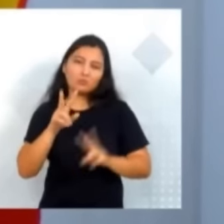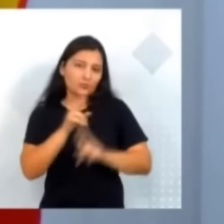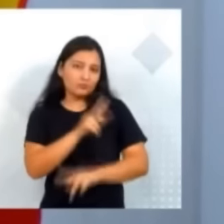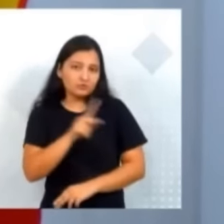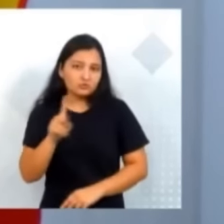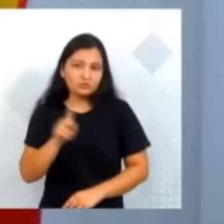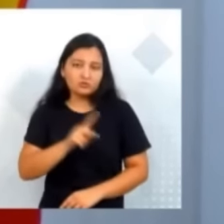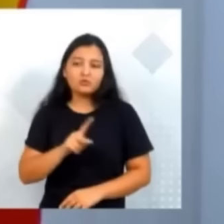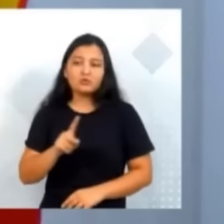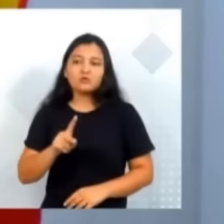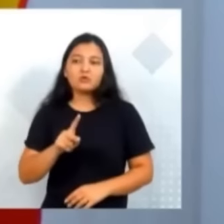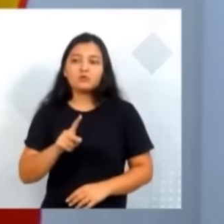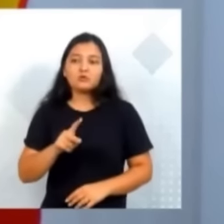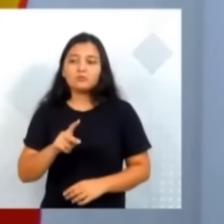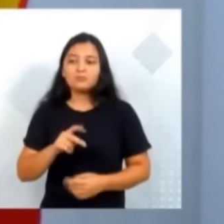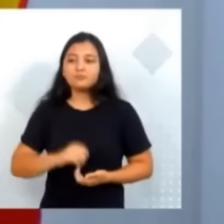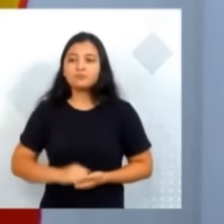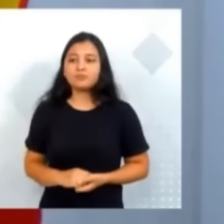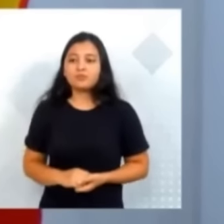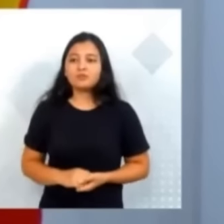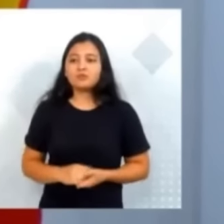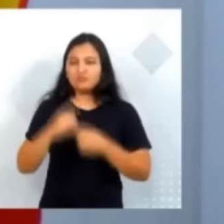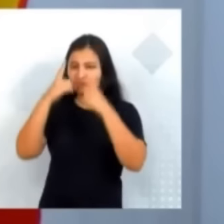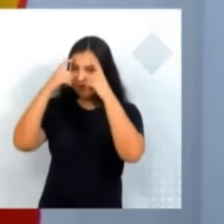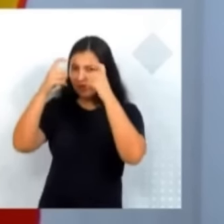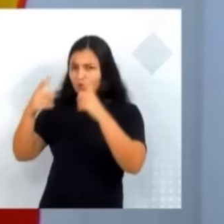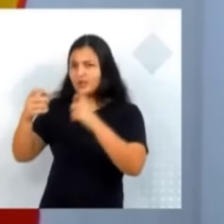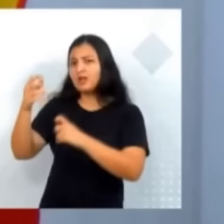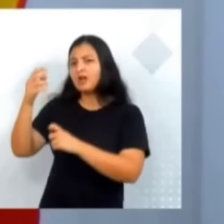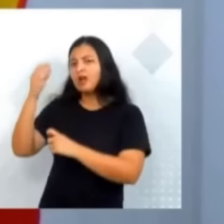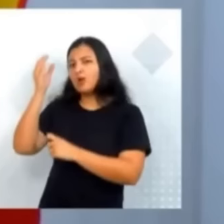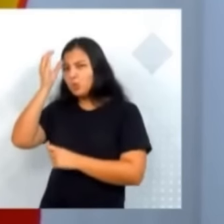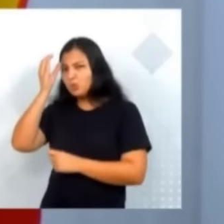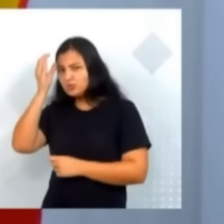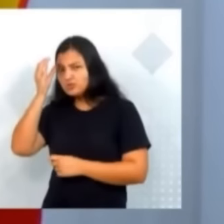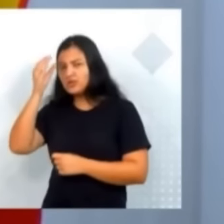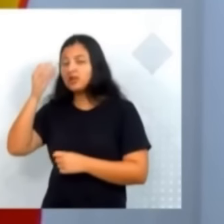professores, incutem e violentam a consciência e o direito de